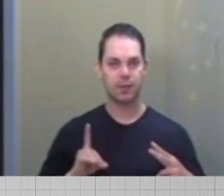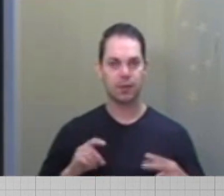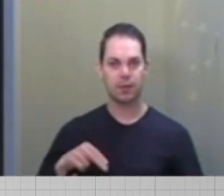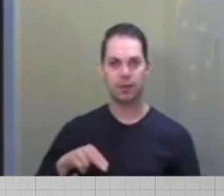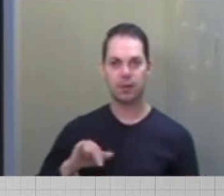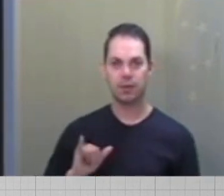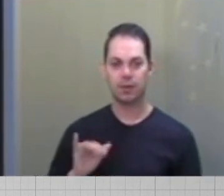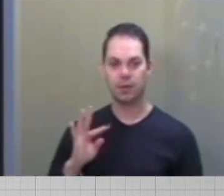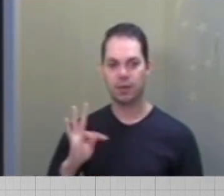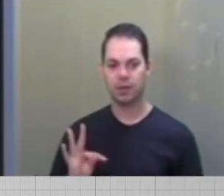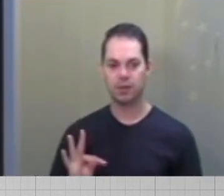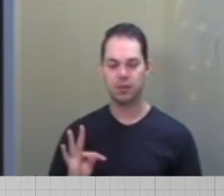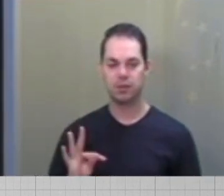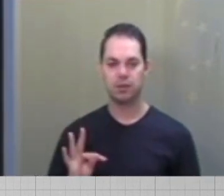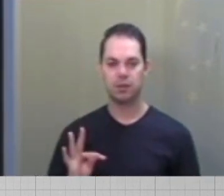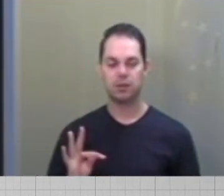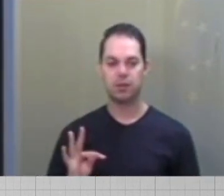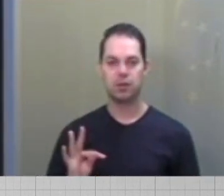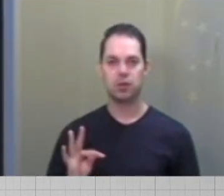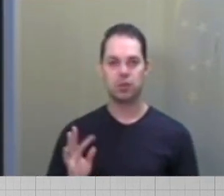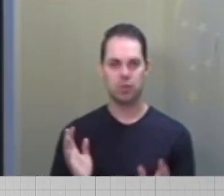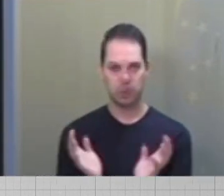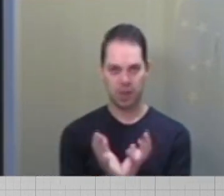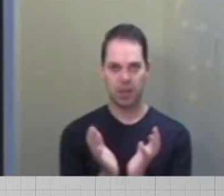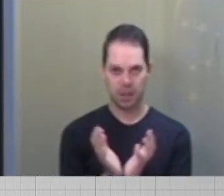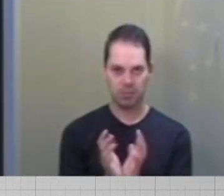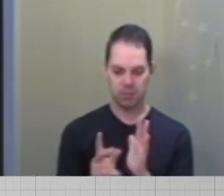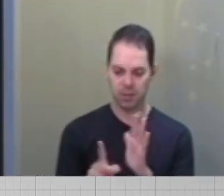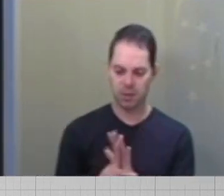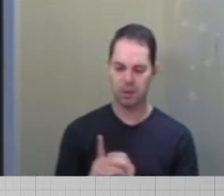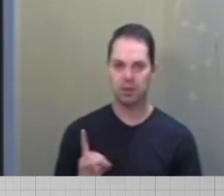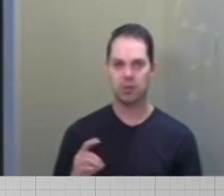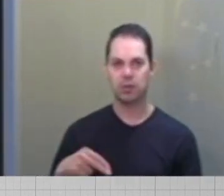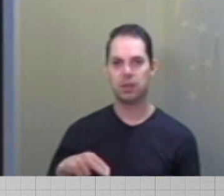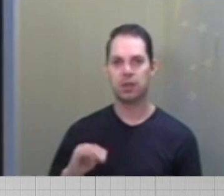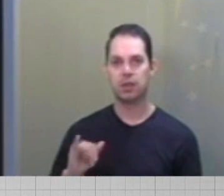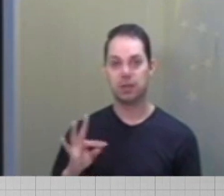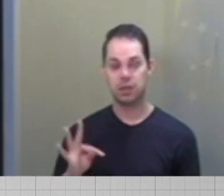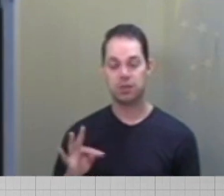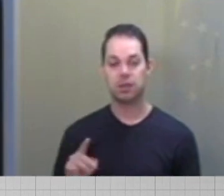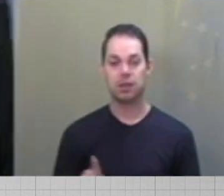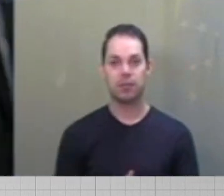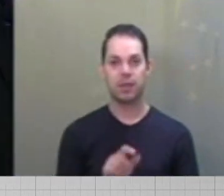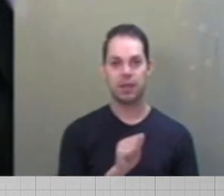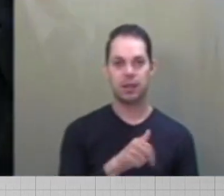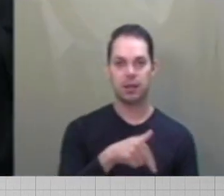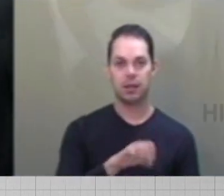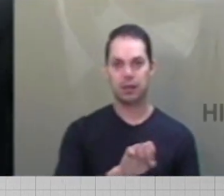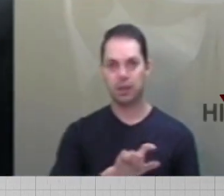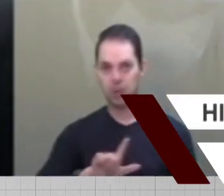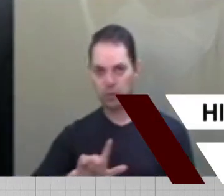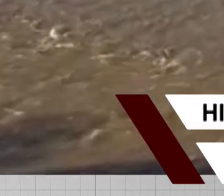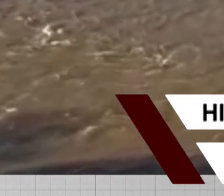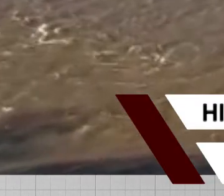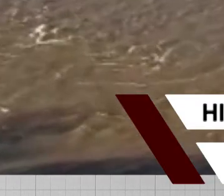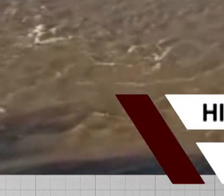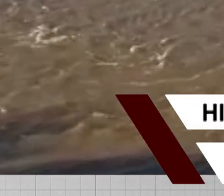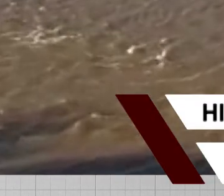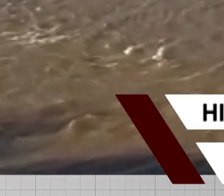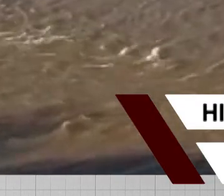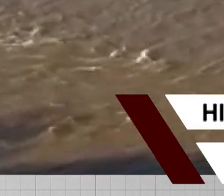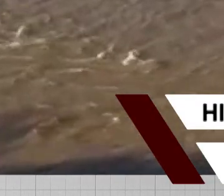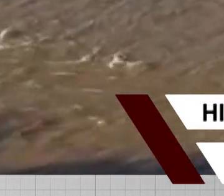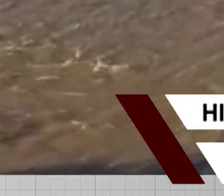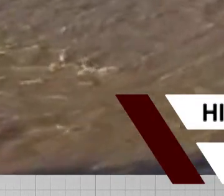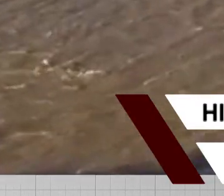O senador Luiz Carlos Reis defendeu nesta quarta-feira a construção de hidrelétricas nos rios Jacuí e Taquari. Segundo